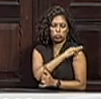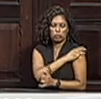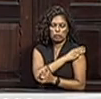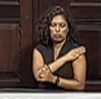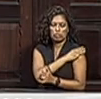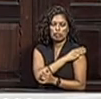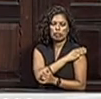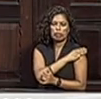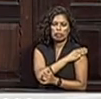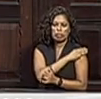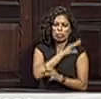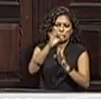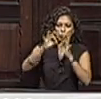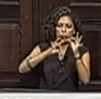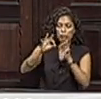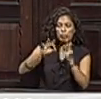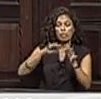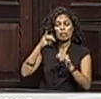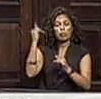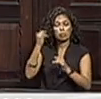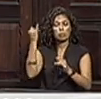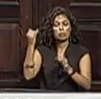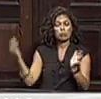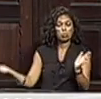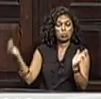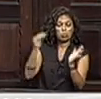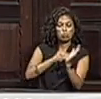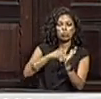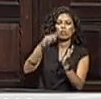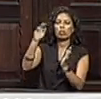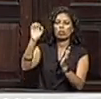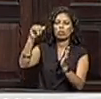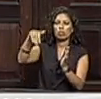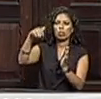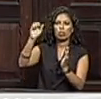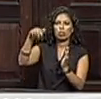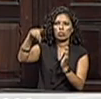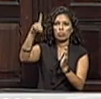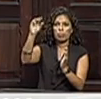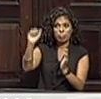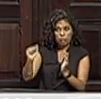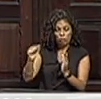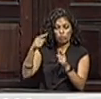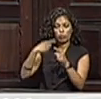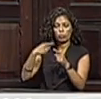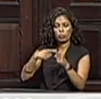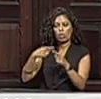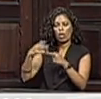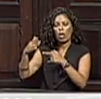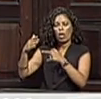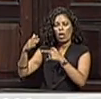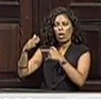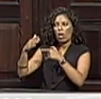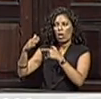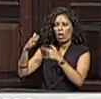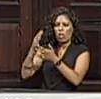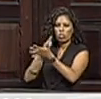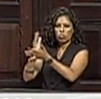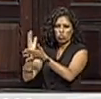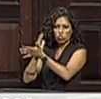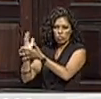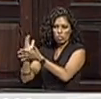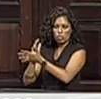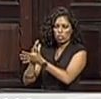ramo industrial. Essa empresa precisa de técnicos na área